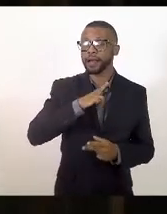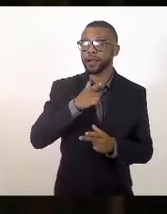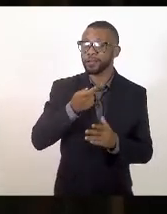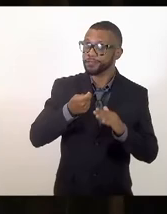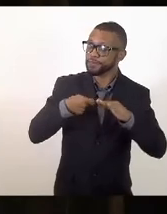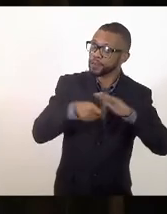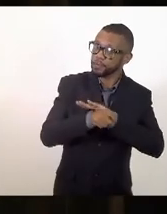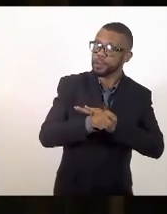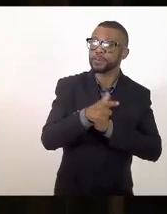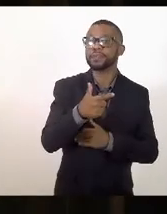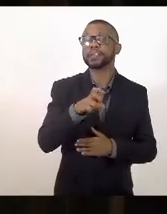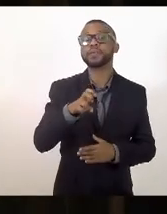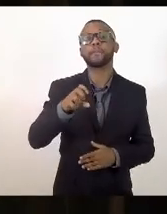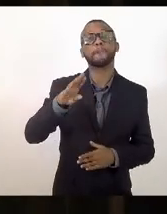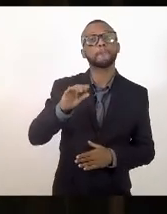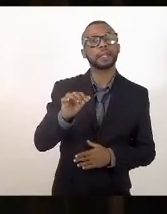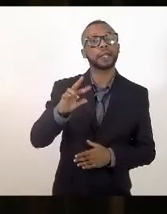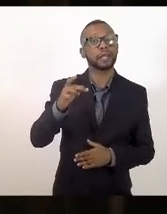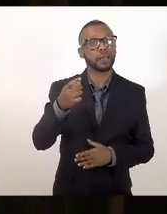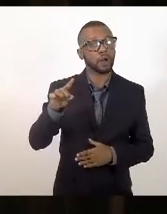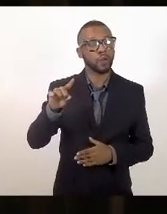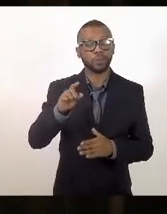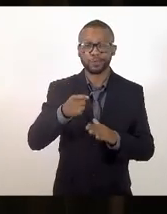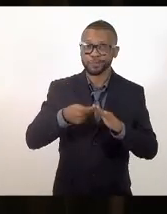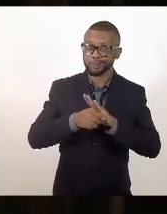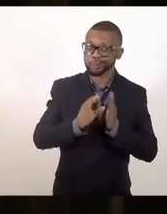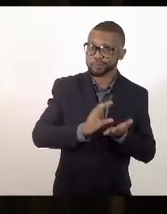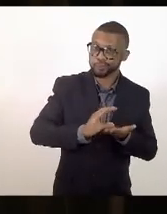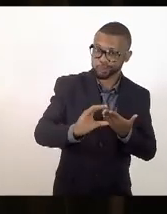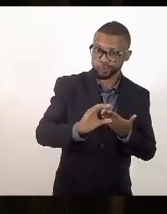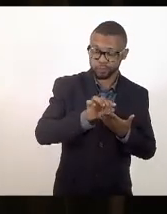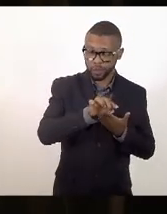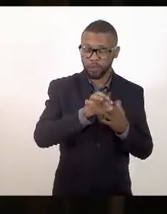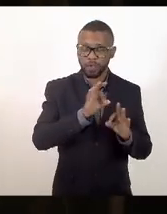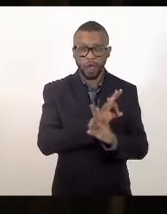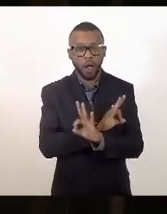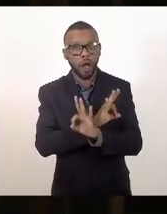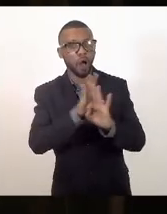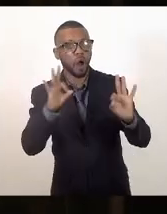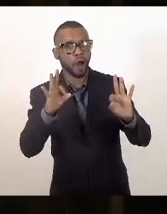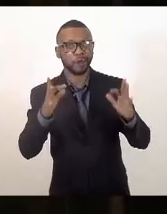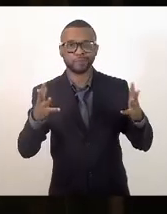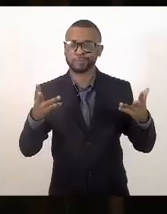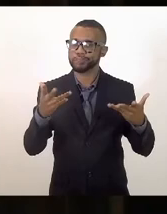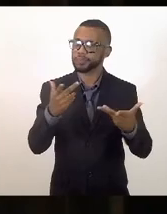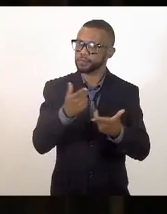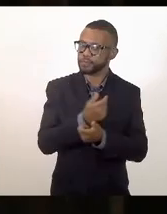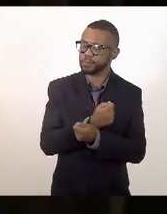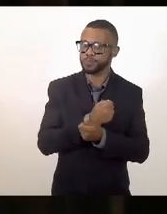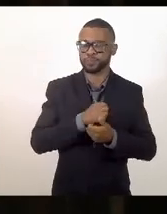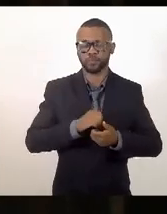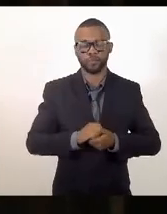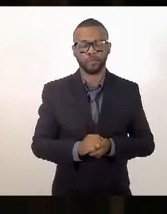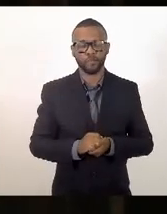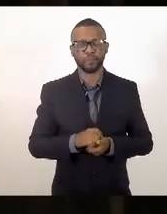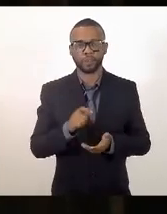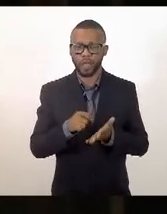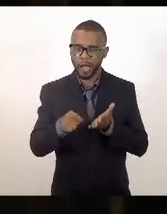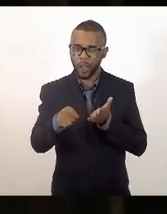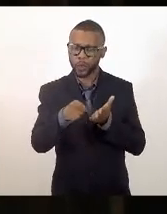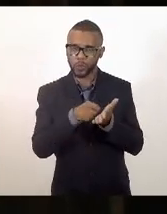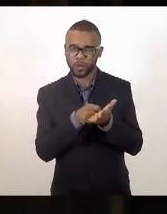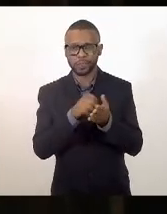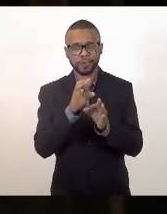investimento. Por si só, esse investimento já seria ótimo. Por si só, a outorga seria